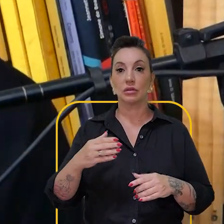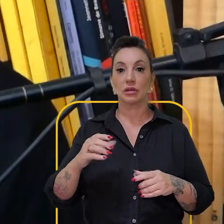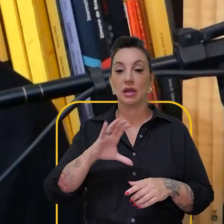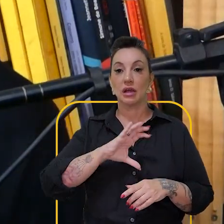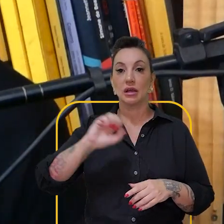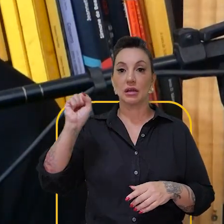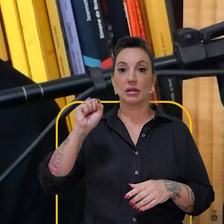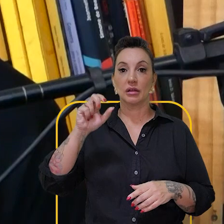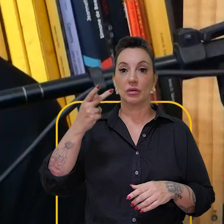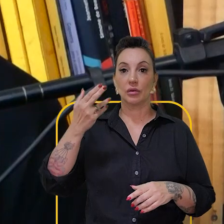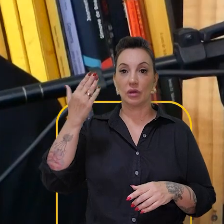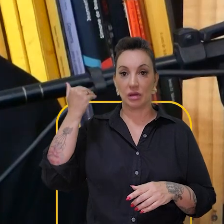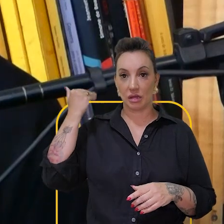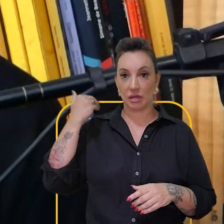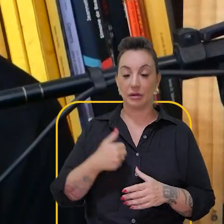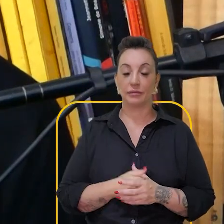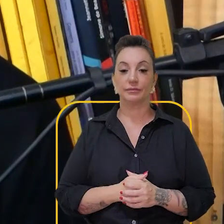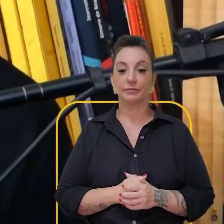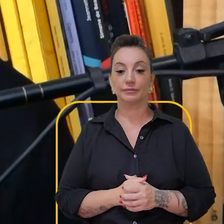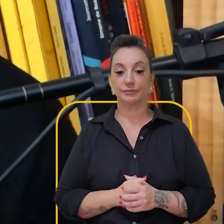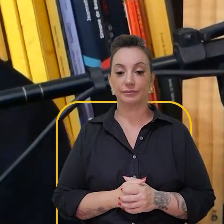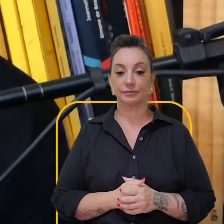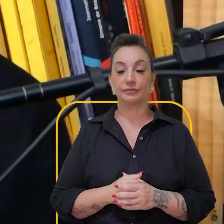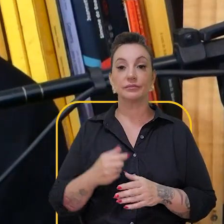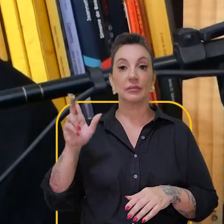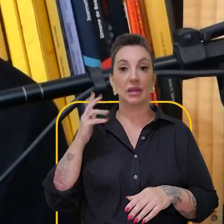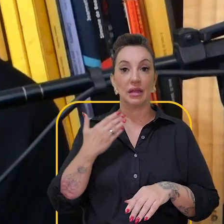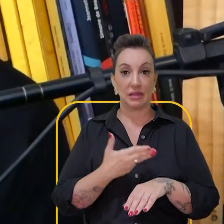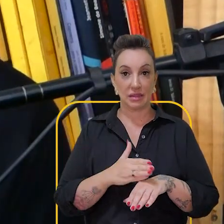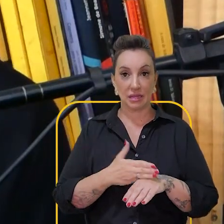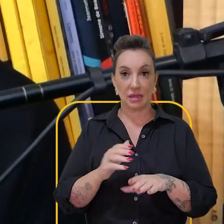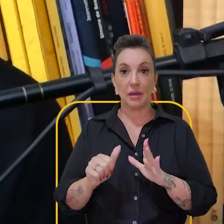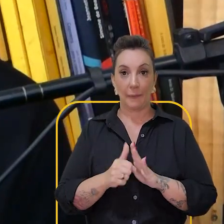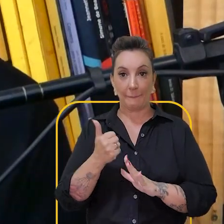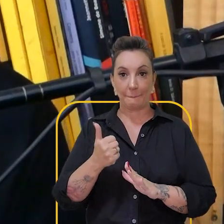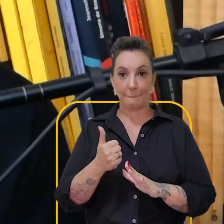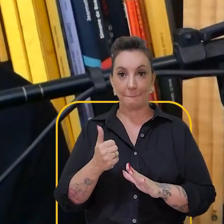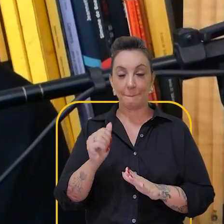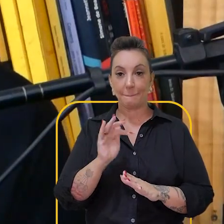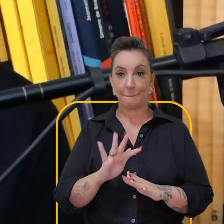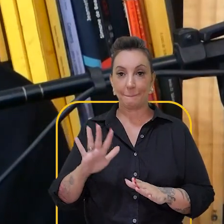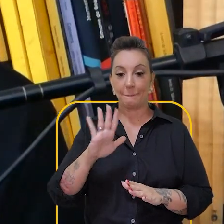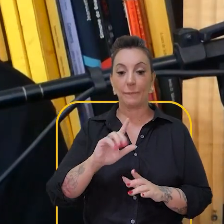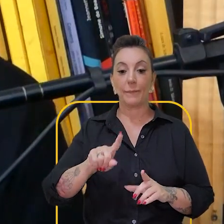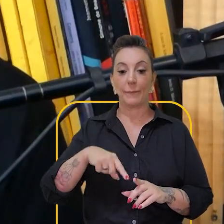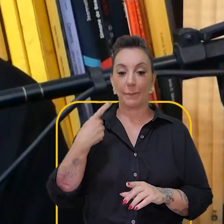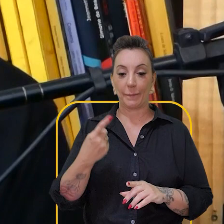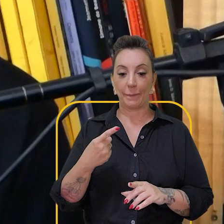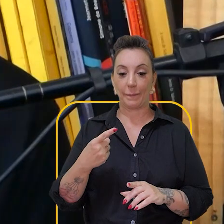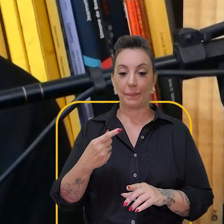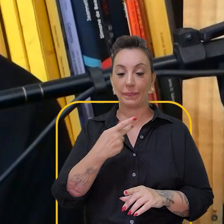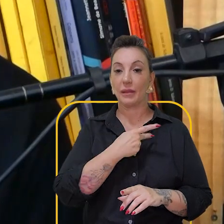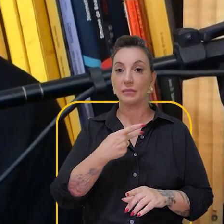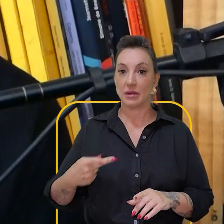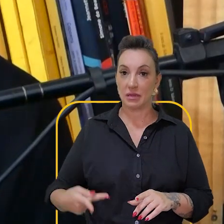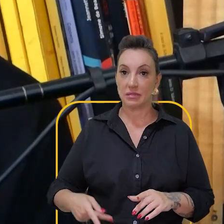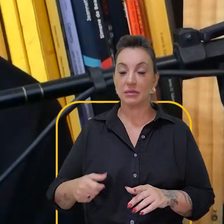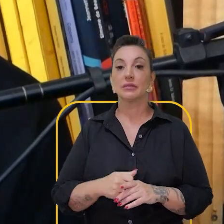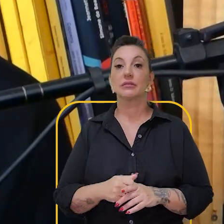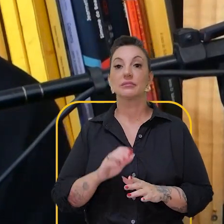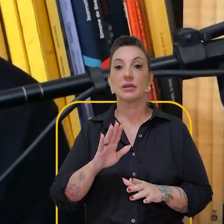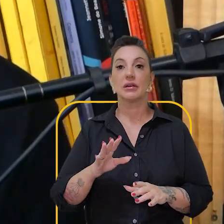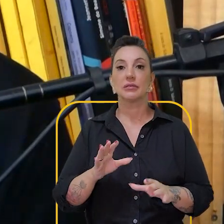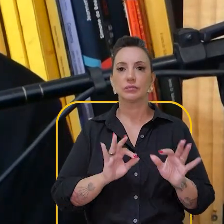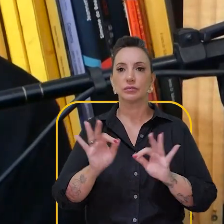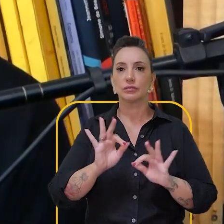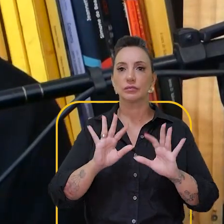depois ele ficou como Presidente da Confederação mas ele coordenava toda essa parte técnica de luta né então a gente chegou